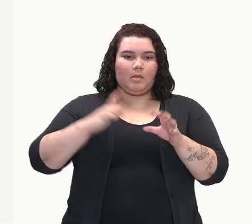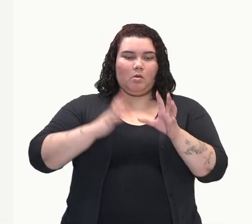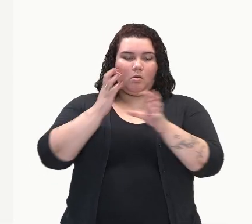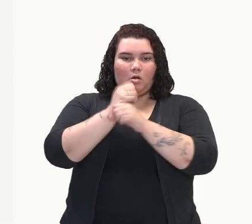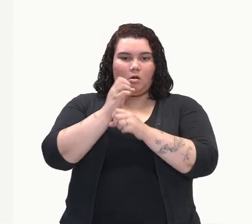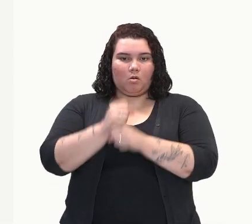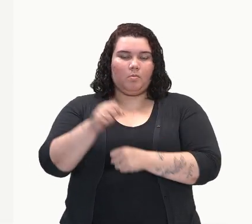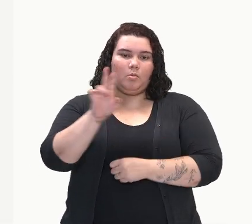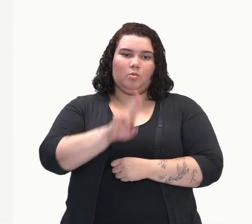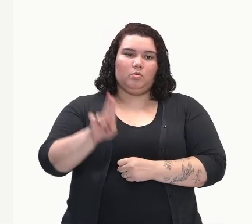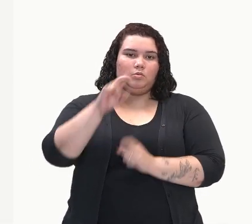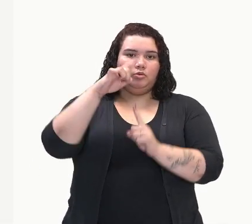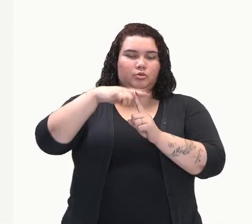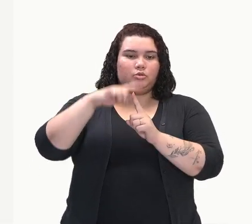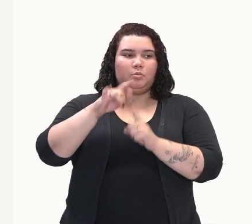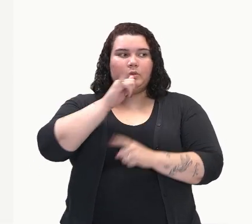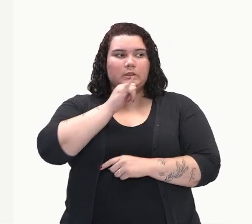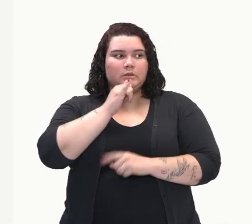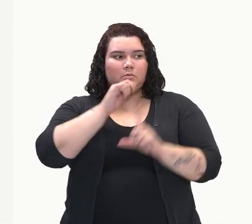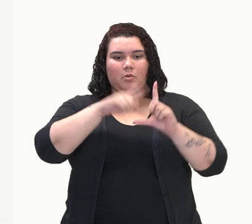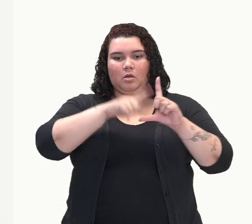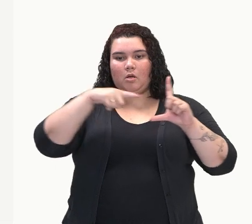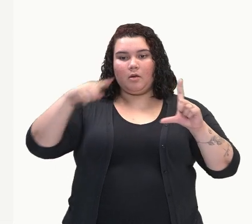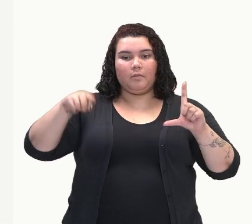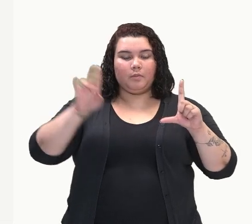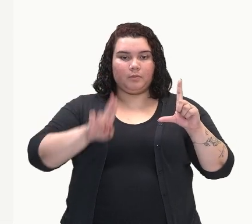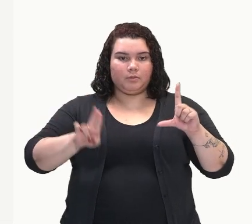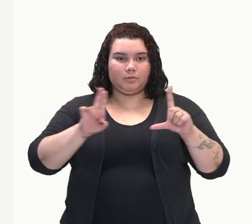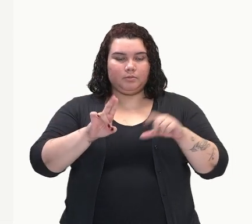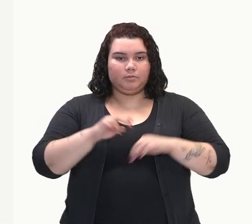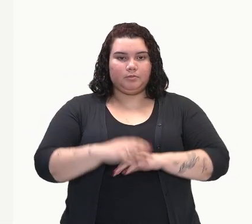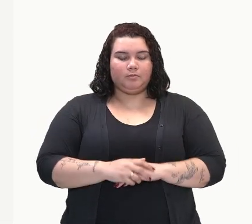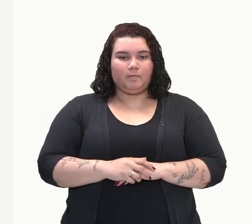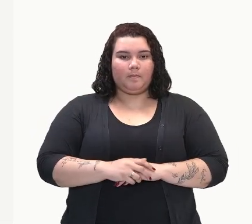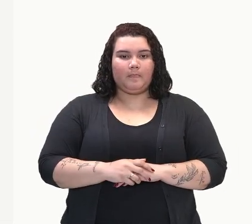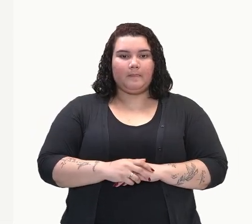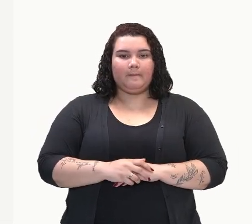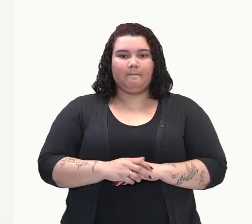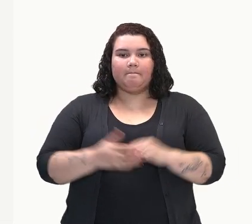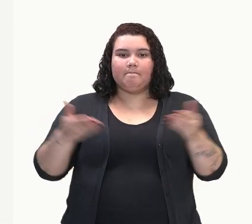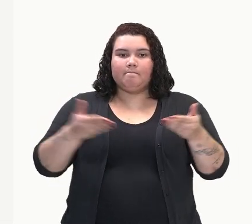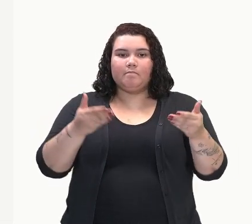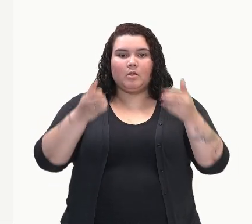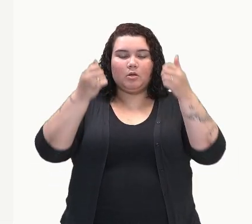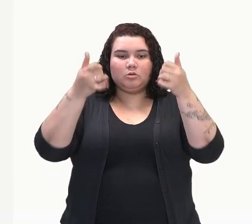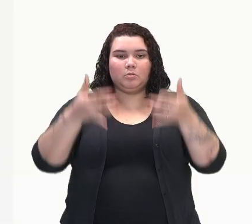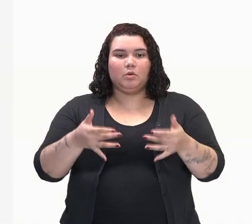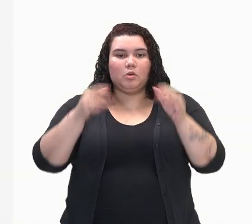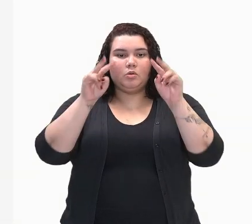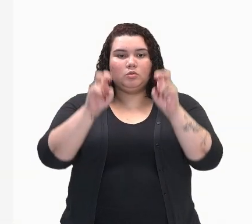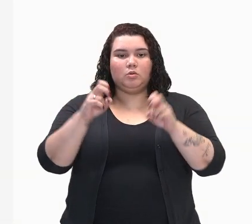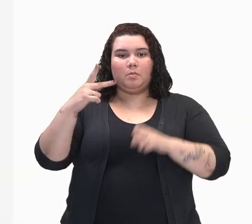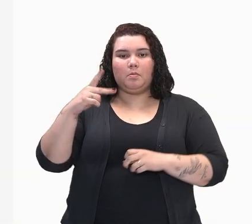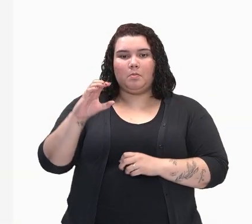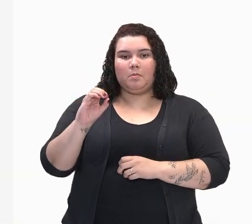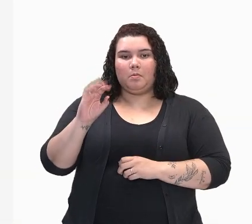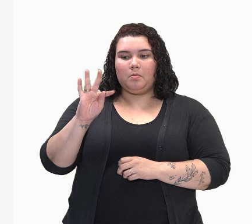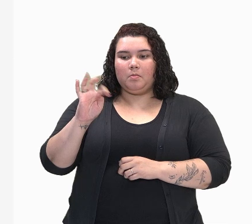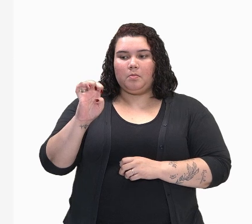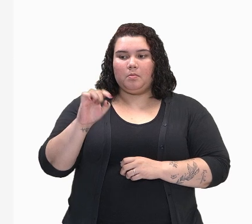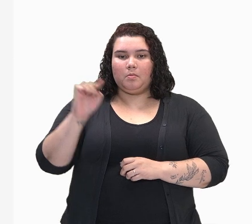força qualquer, utilizando o gráfico. E agora nós vamos falar da potência.